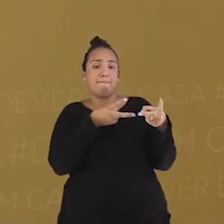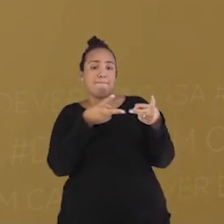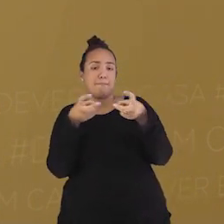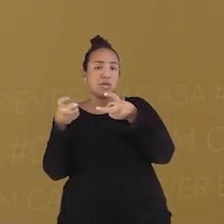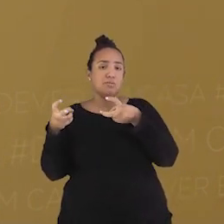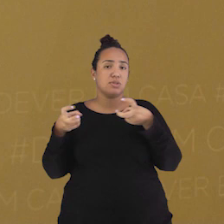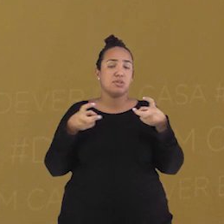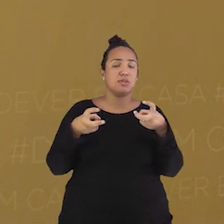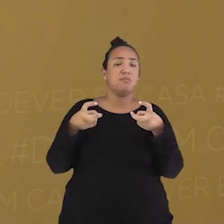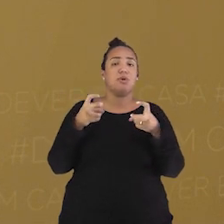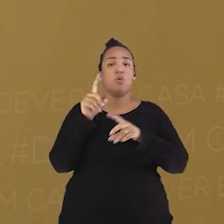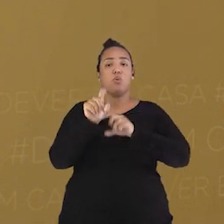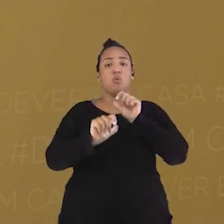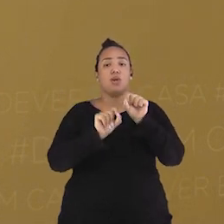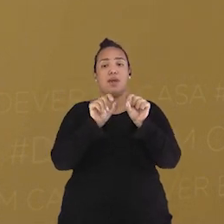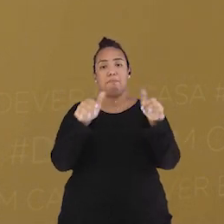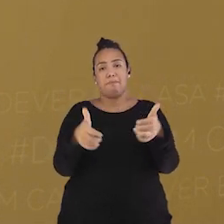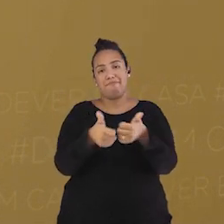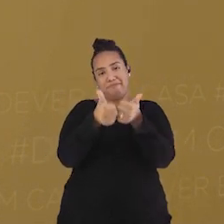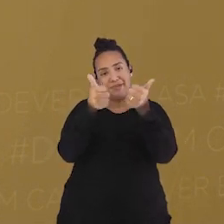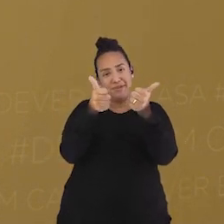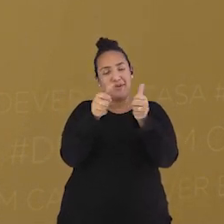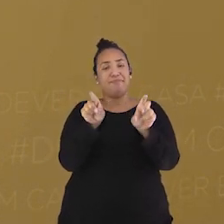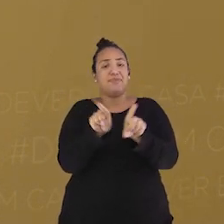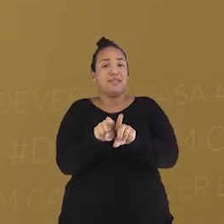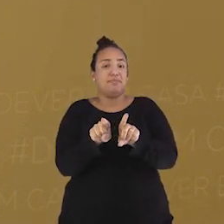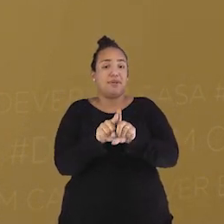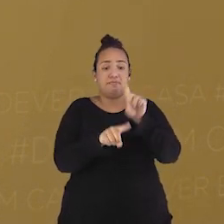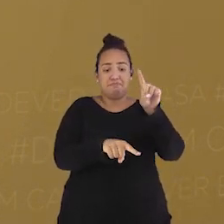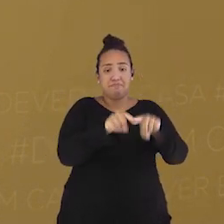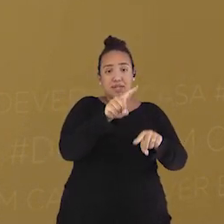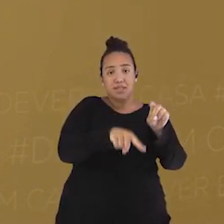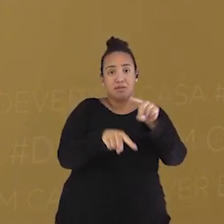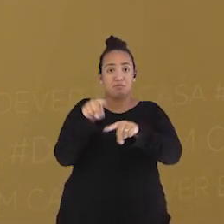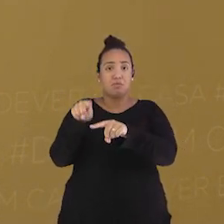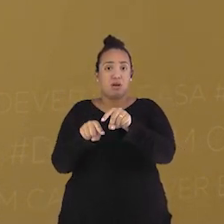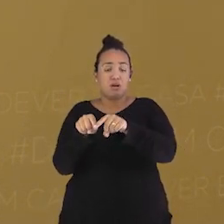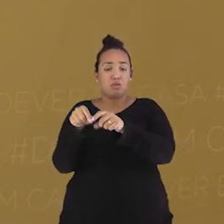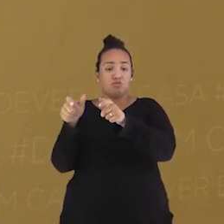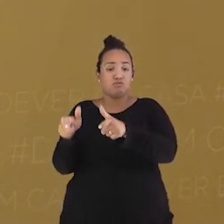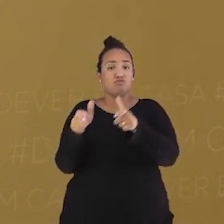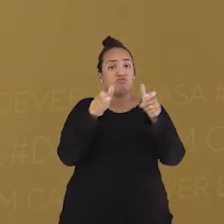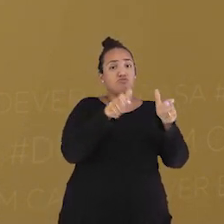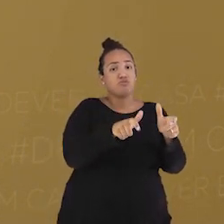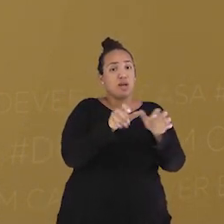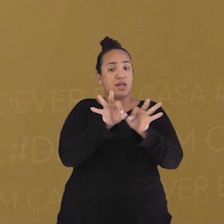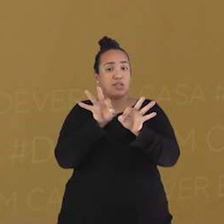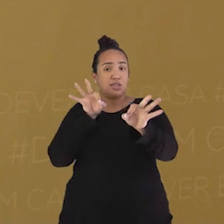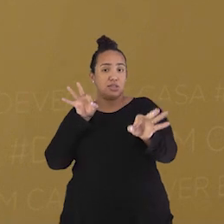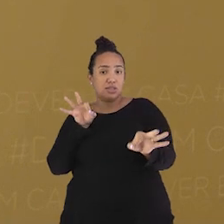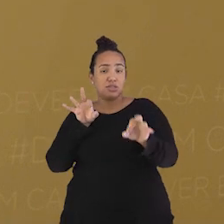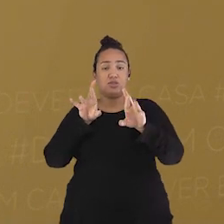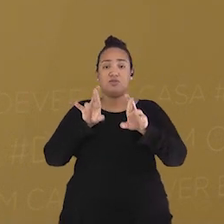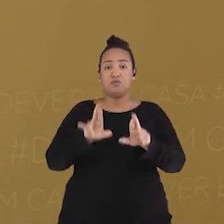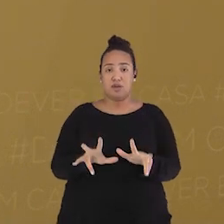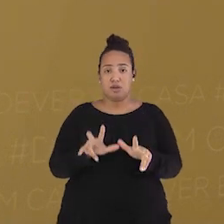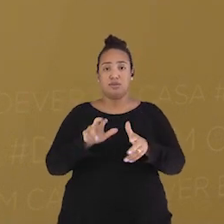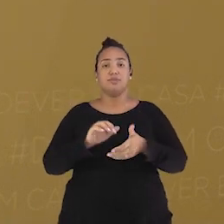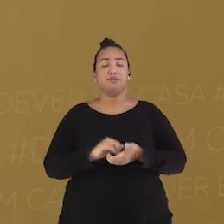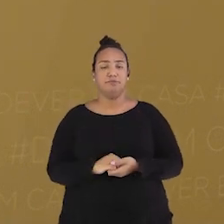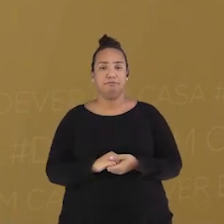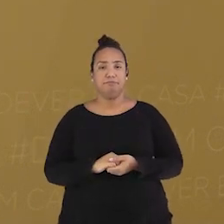percepção de profundidade e das posições relativas de objetos em diferentes distâncias, favorecendo